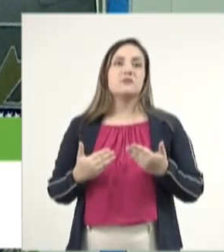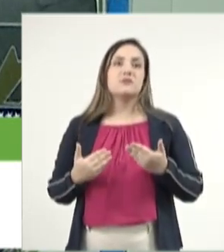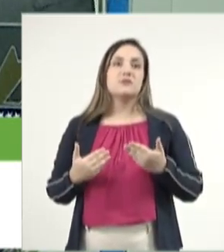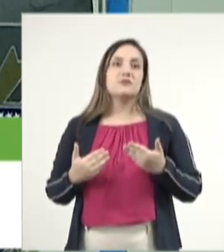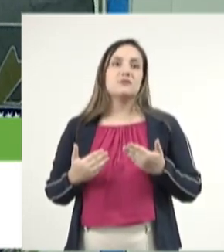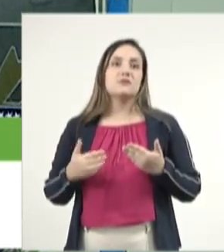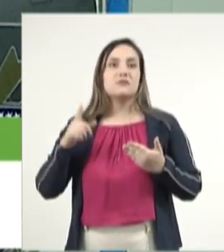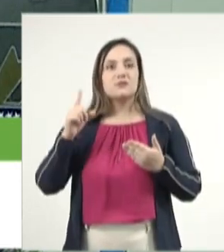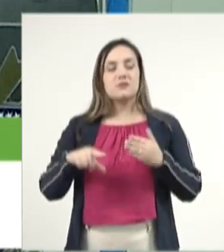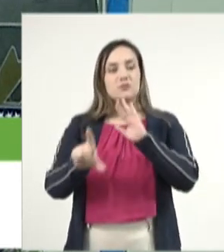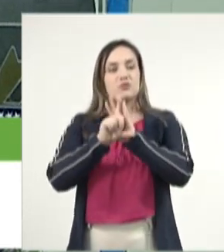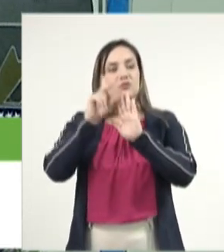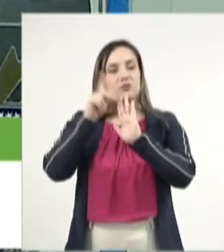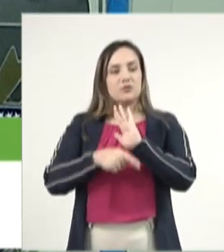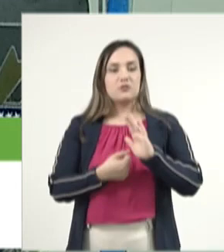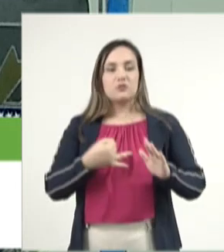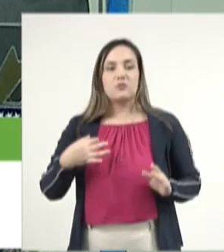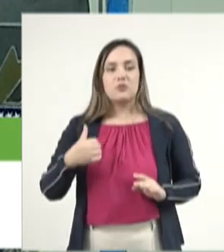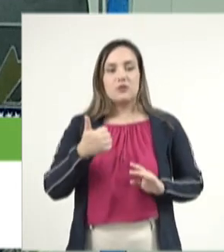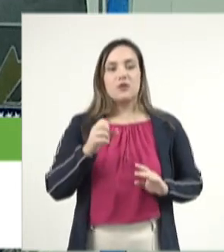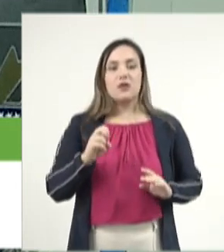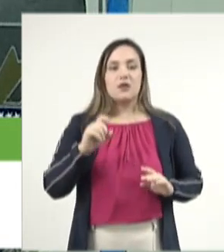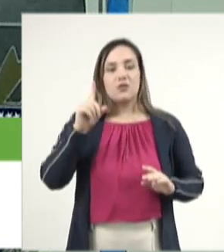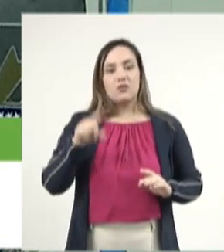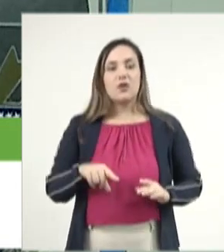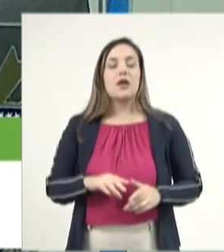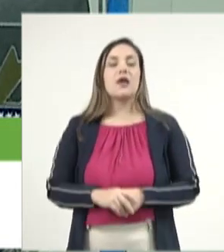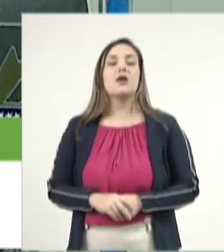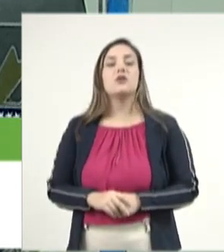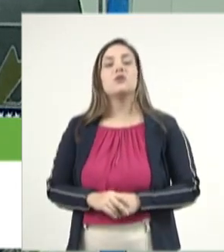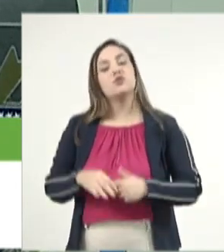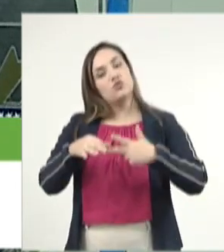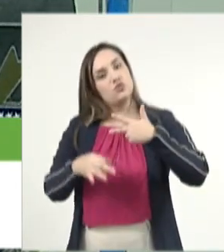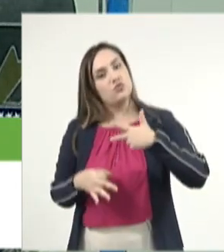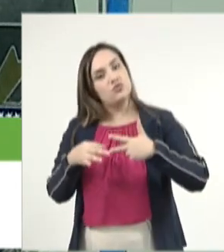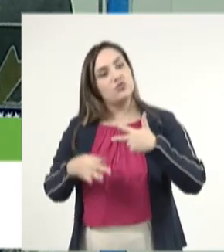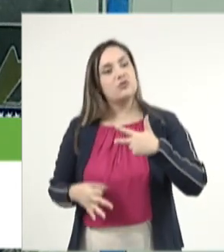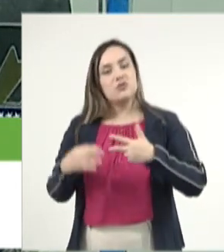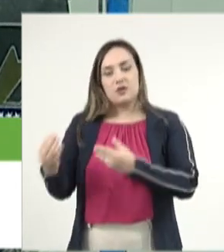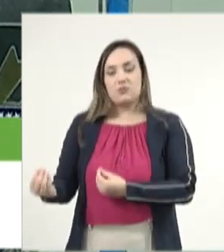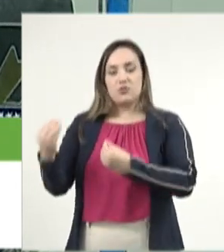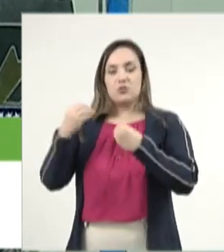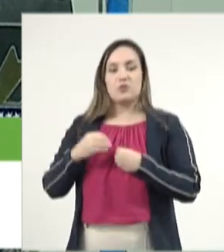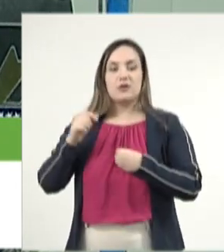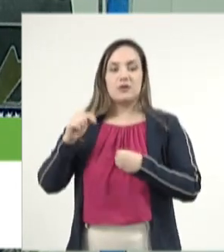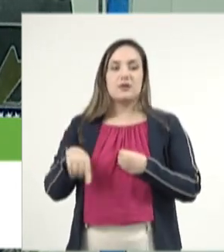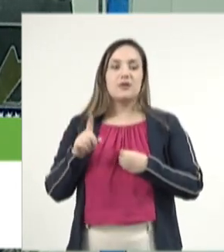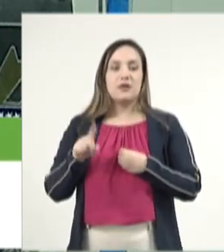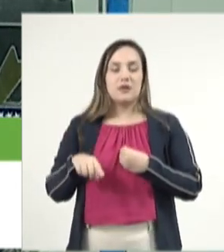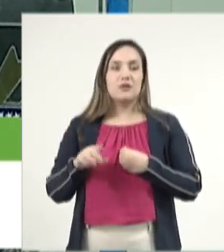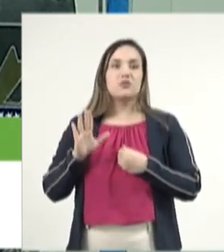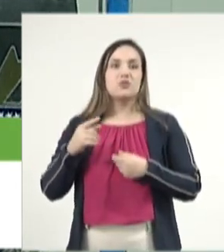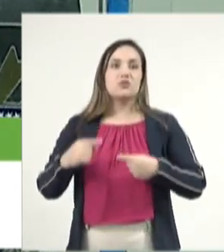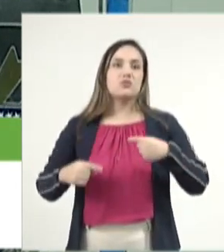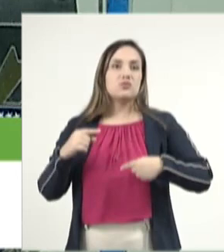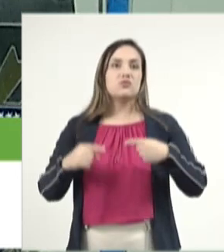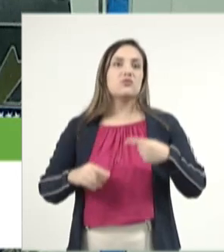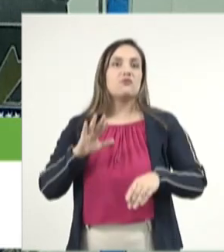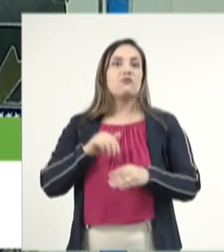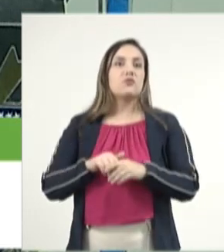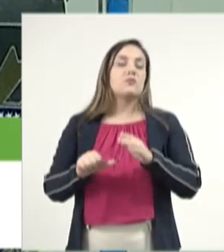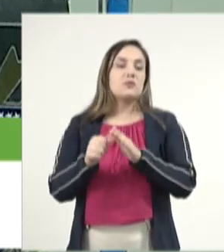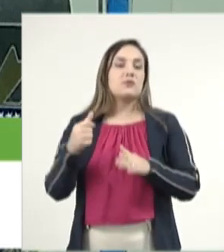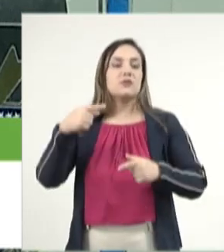foi o projeto de lei de número 15, a autoria é o Poder Judiciário. Essa matéria também foi discutida, votada e aprovada em